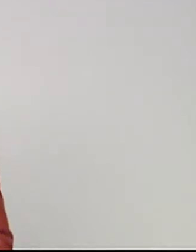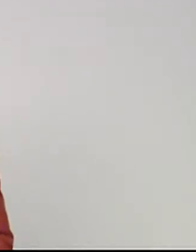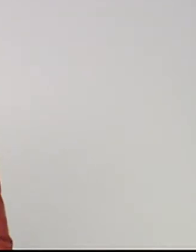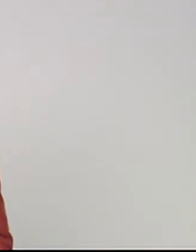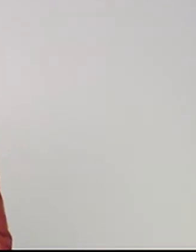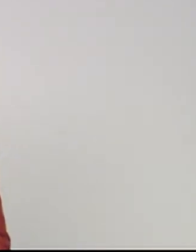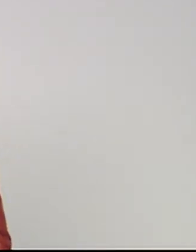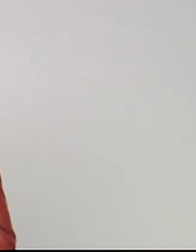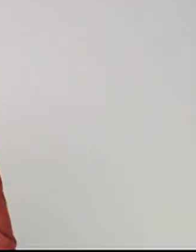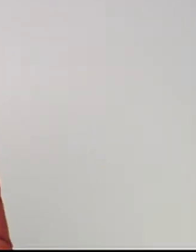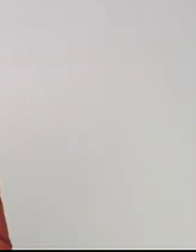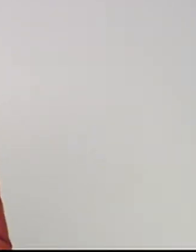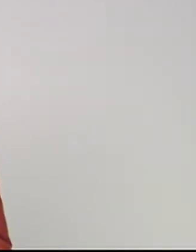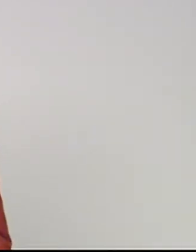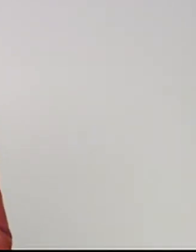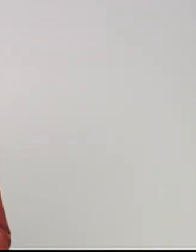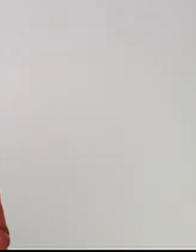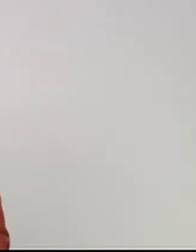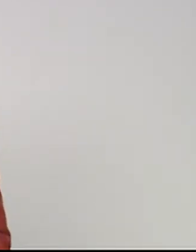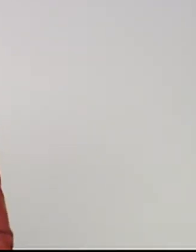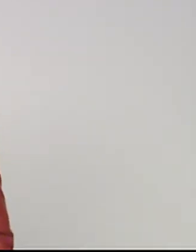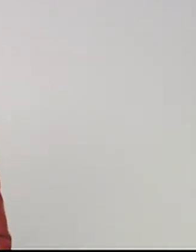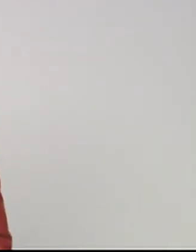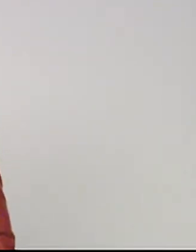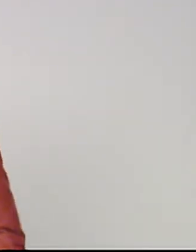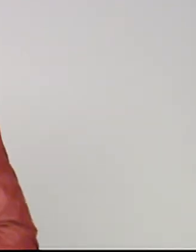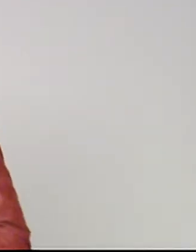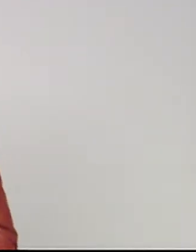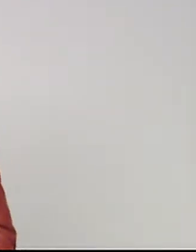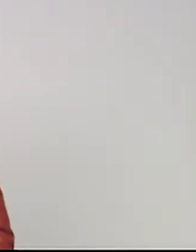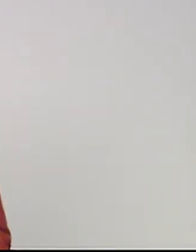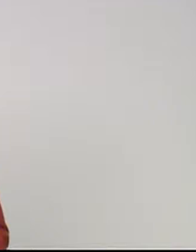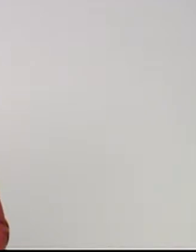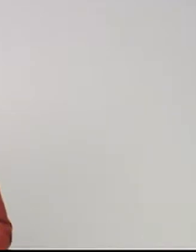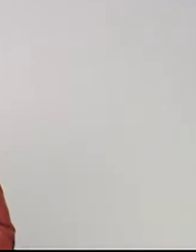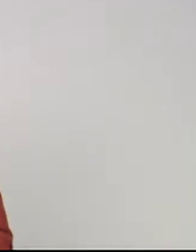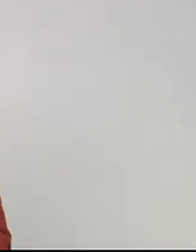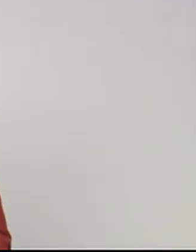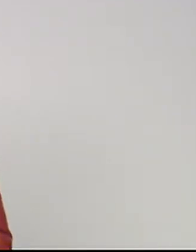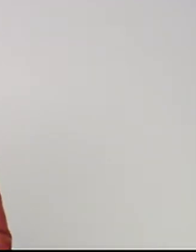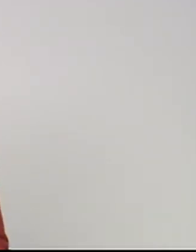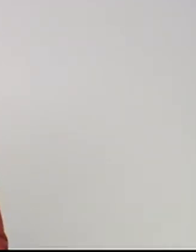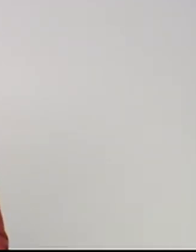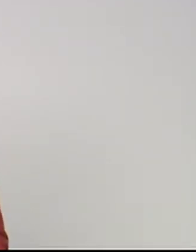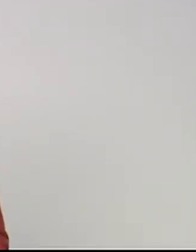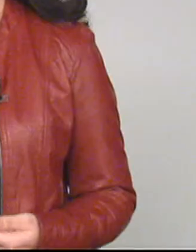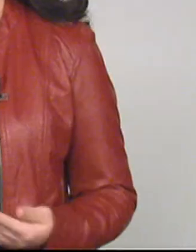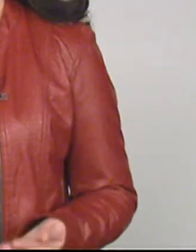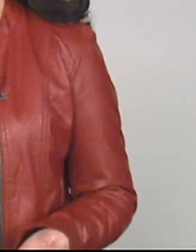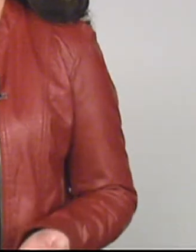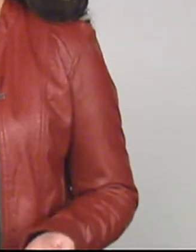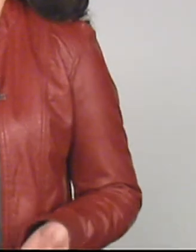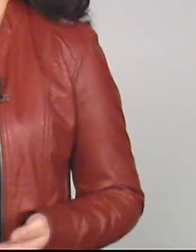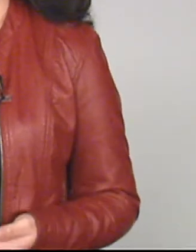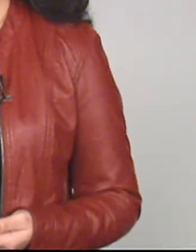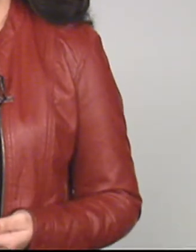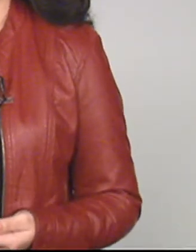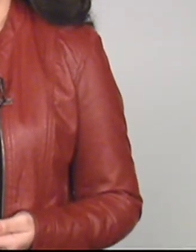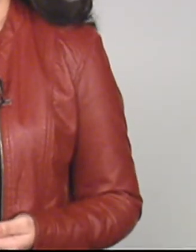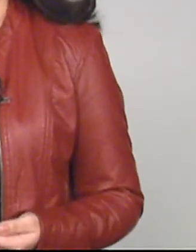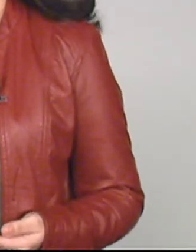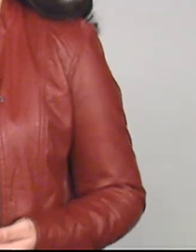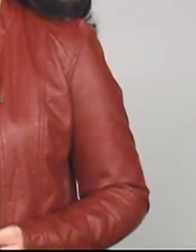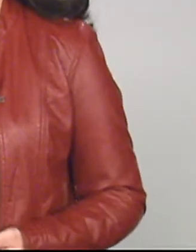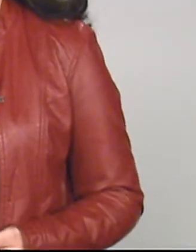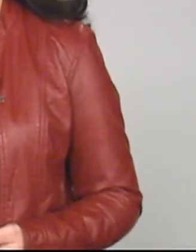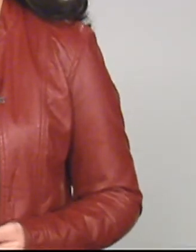sintonia com as demandas sociais atuais, a formação do estudante deve ir além do currículo mínimo de disciplinas e permitir ao futuro